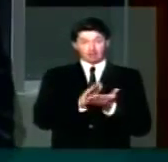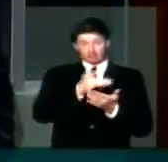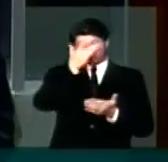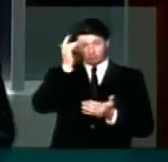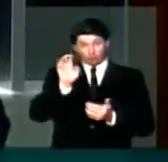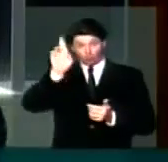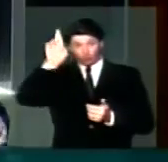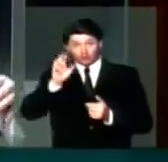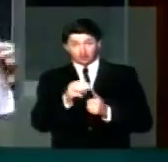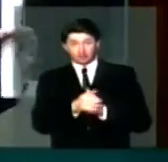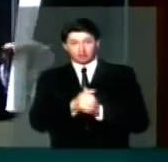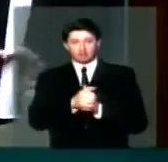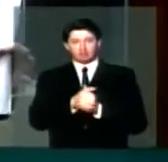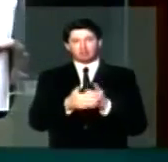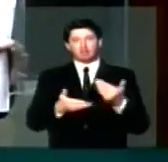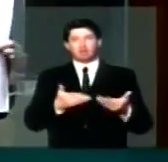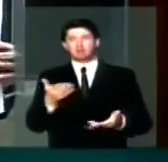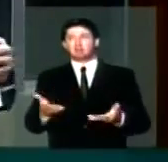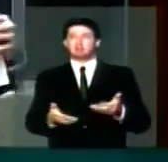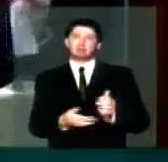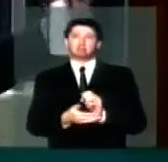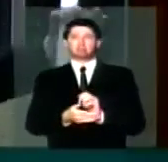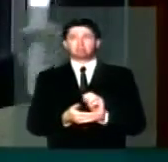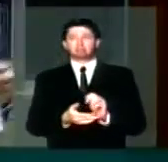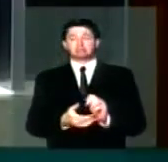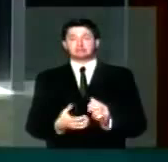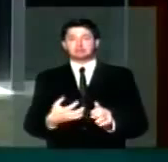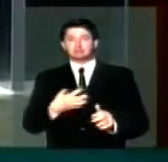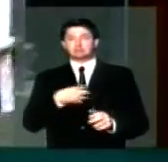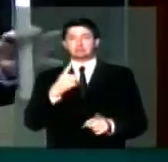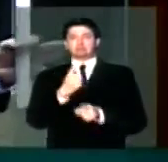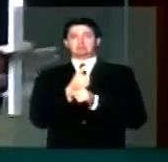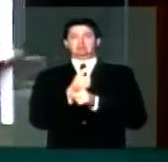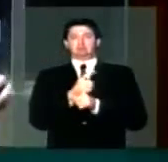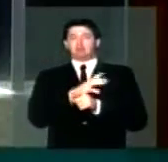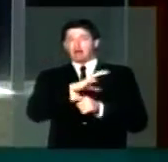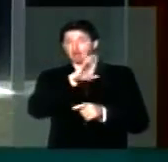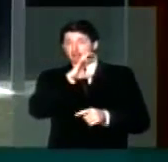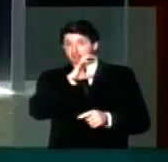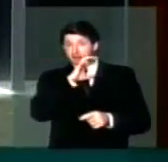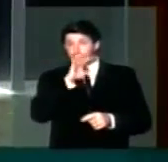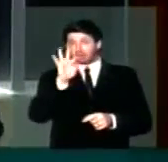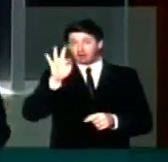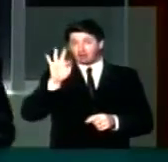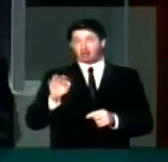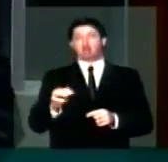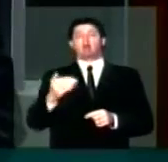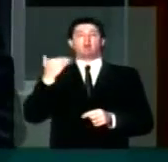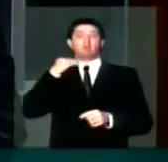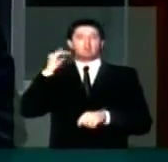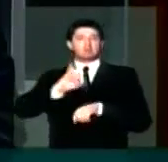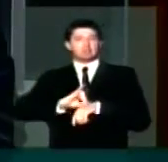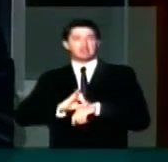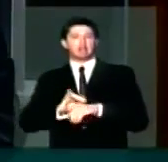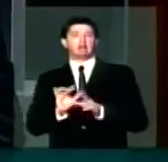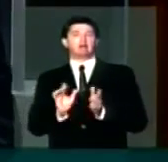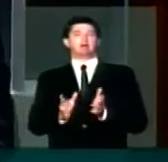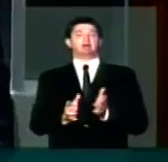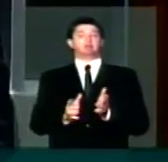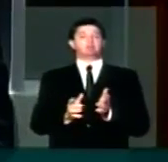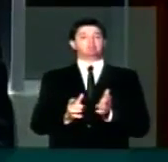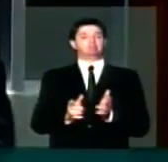autoridades e, de alguma maneira, provocaram a Receita Federal, o Banco Central, para